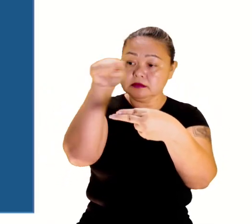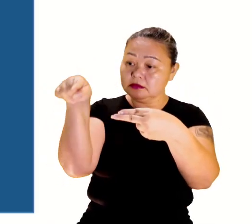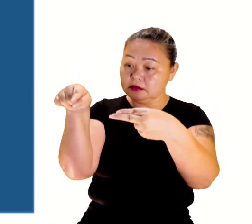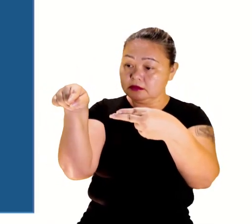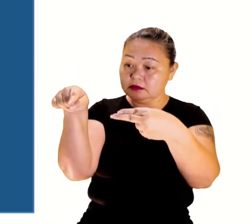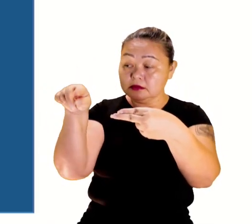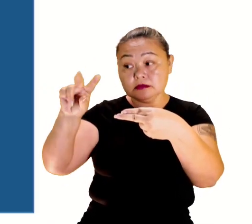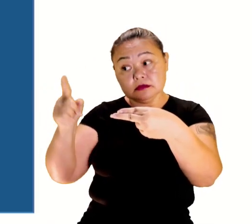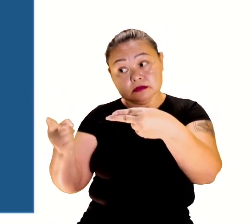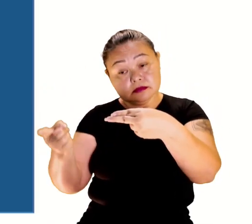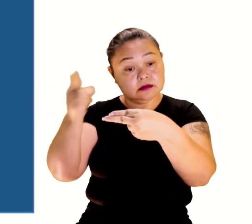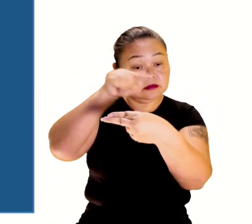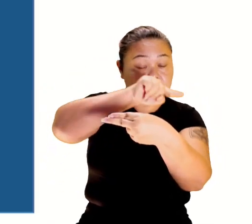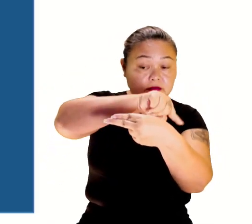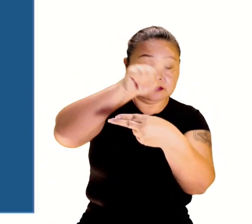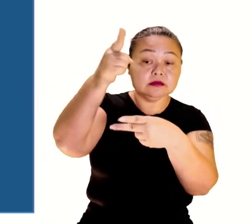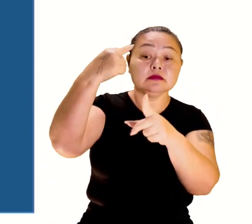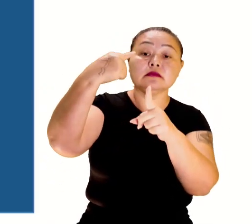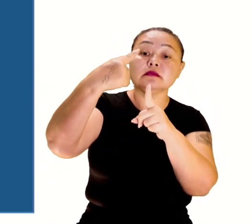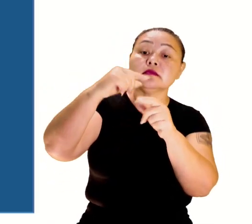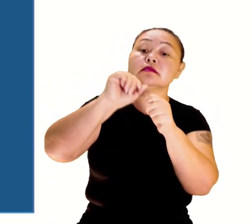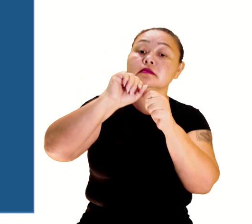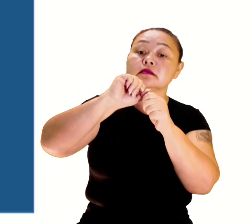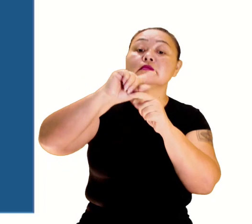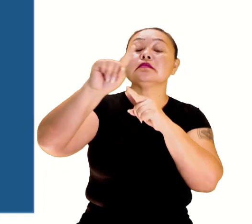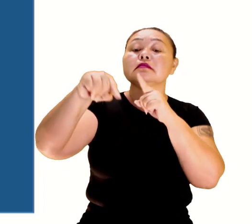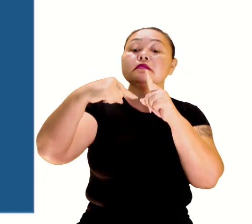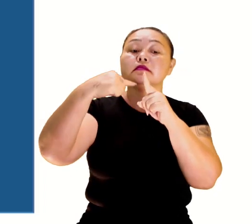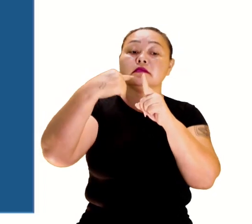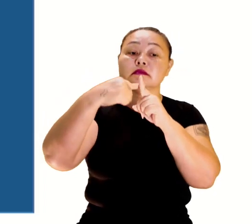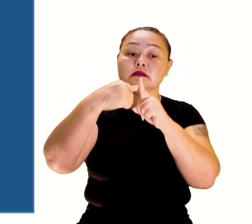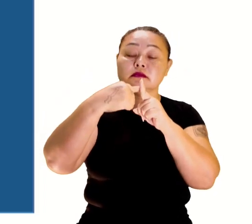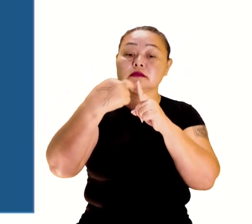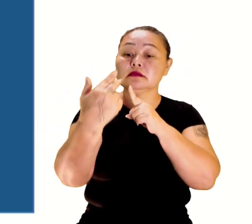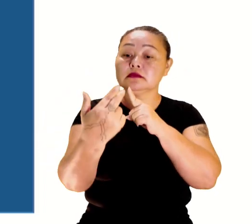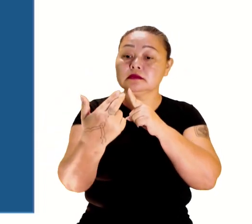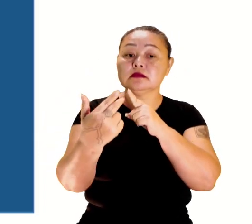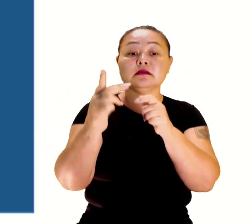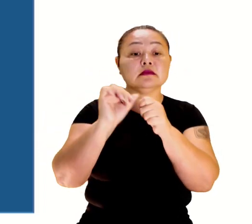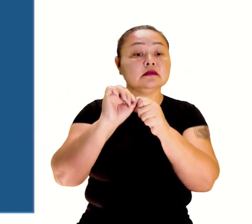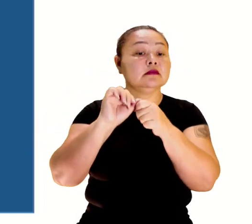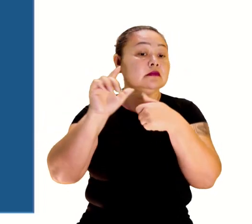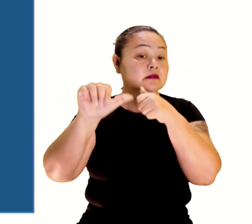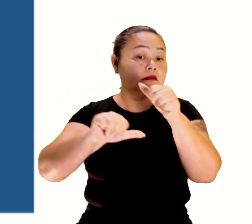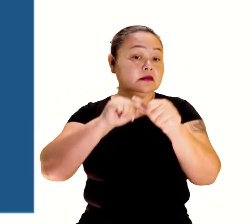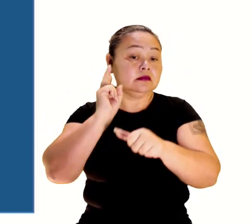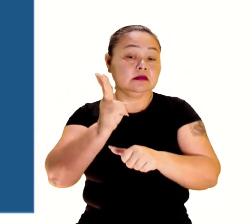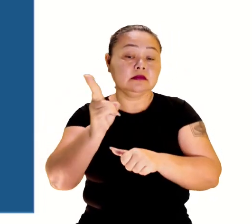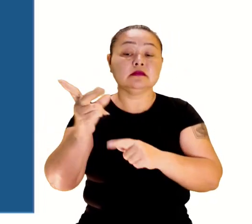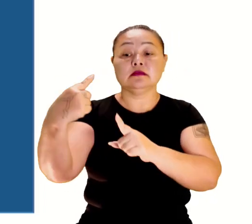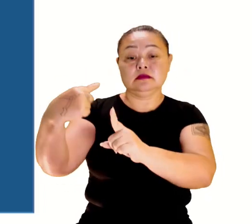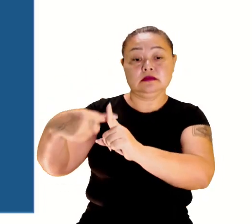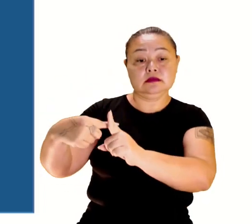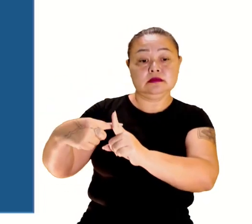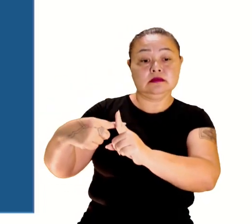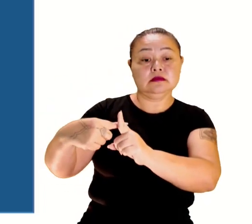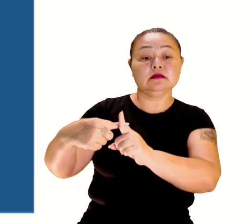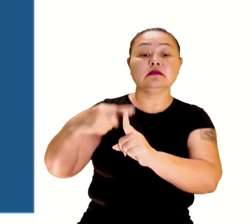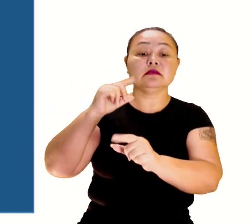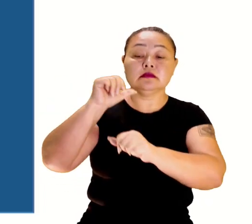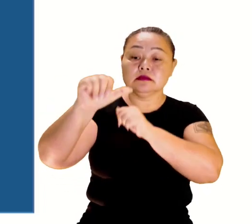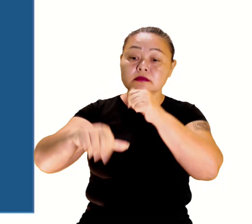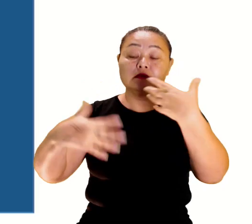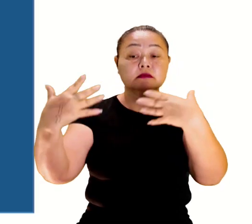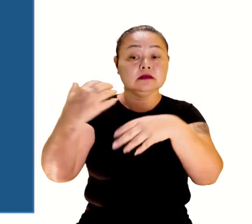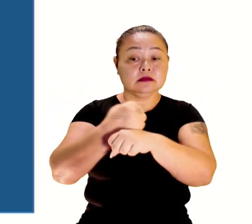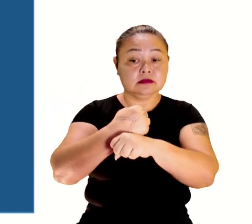mudar de lado do sinal de igual, devemos mudar o sinal, mudar sempre para positivo, mudar